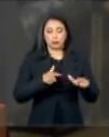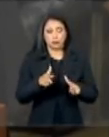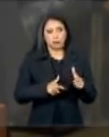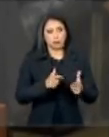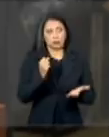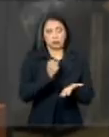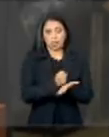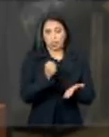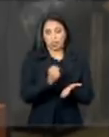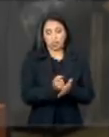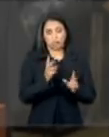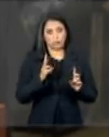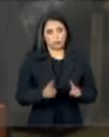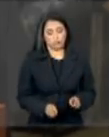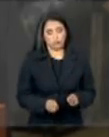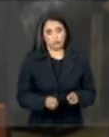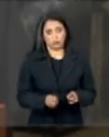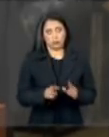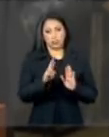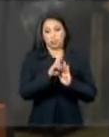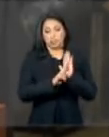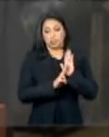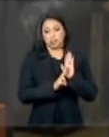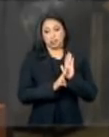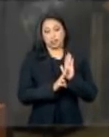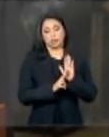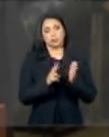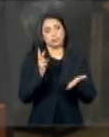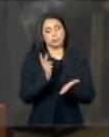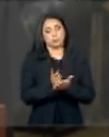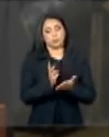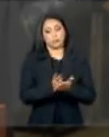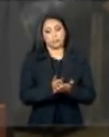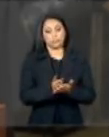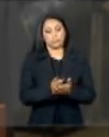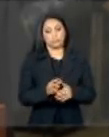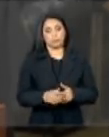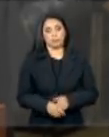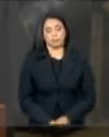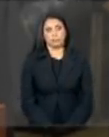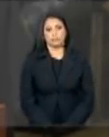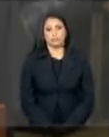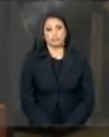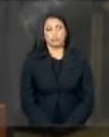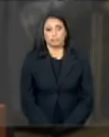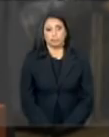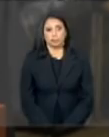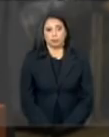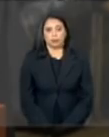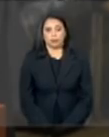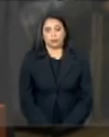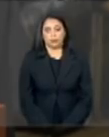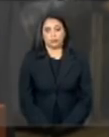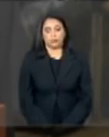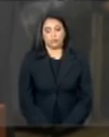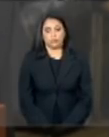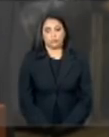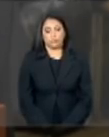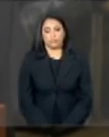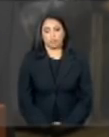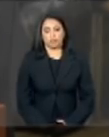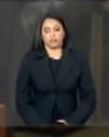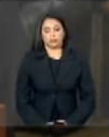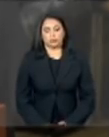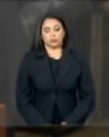vão ser aplicadas no mesmo sentido muito bem o que acontece este